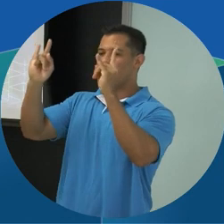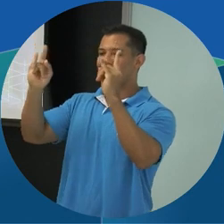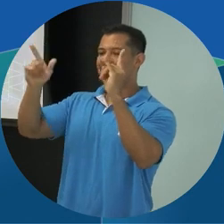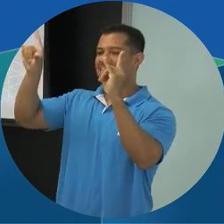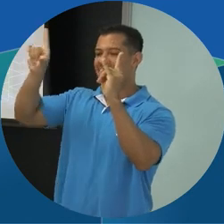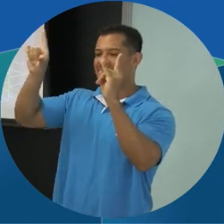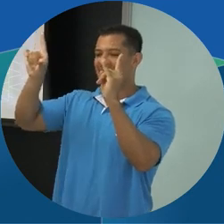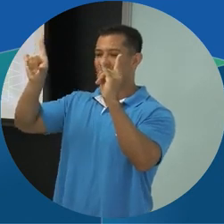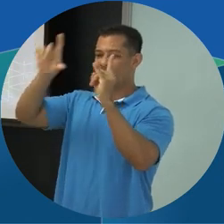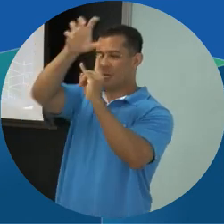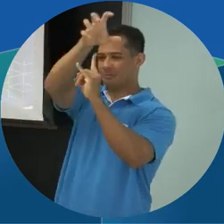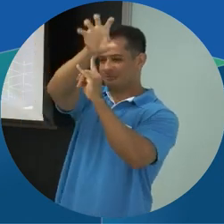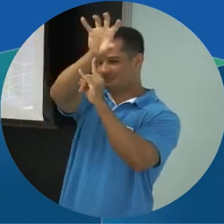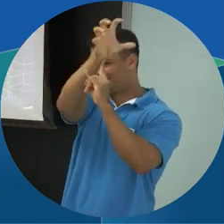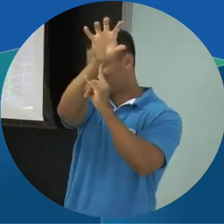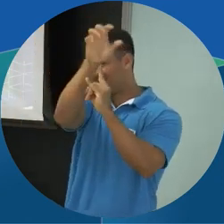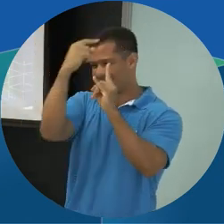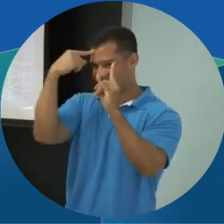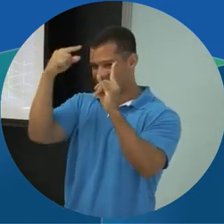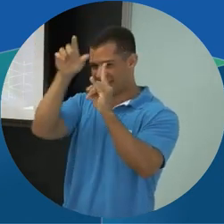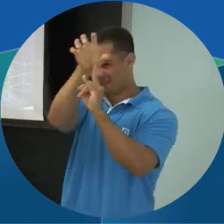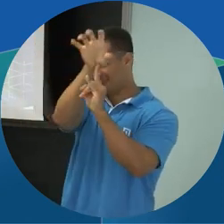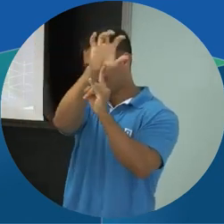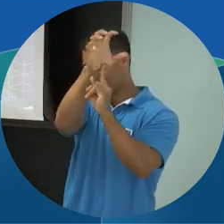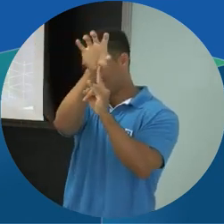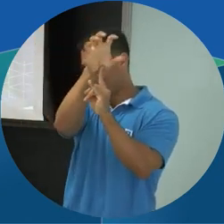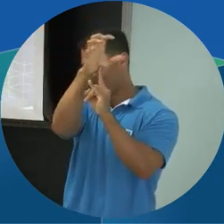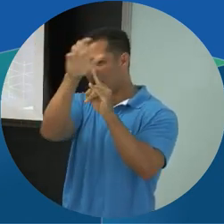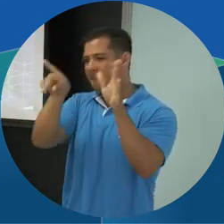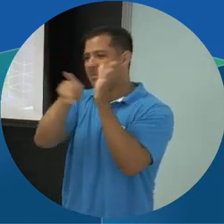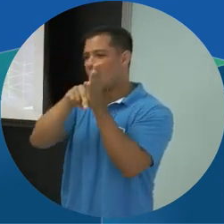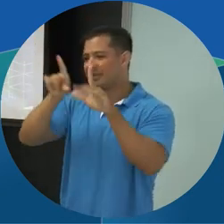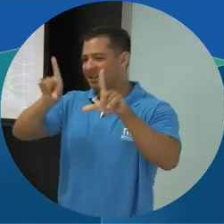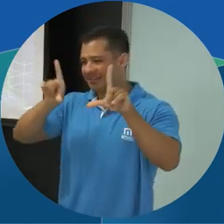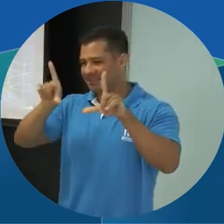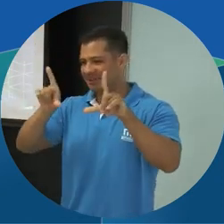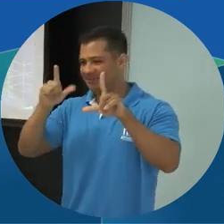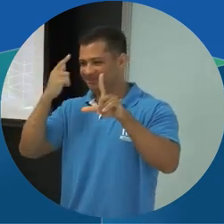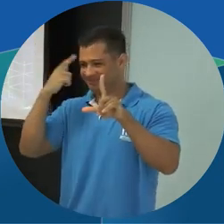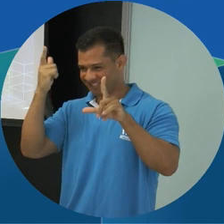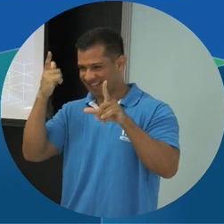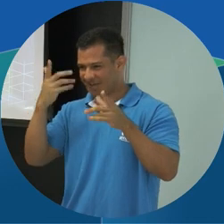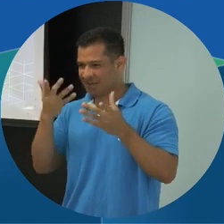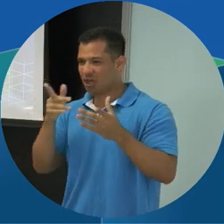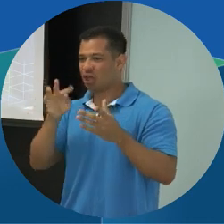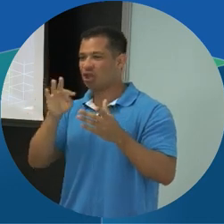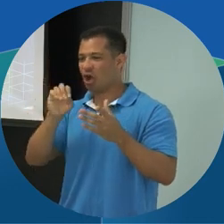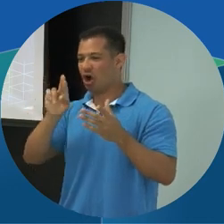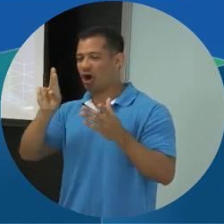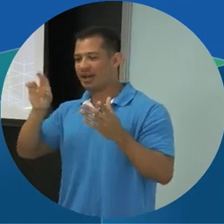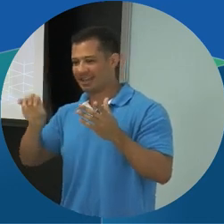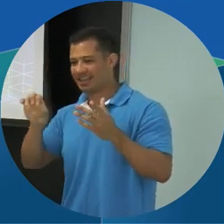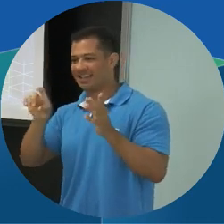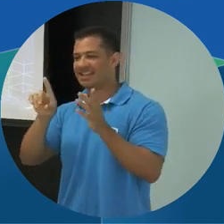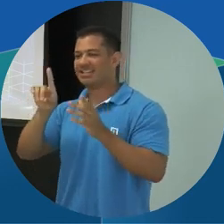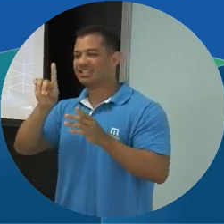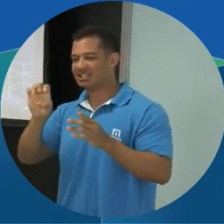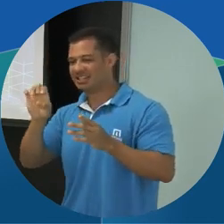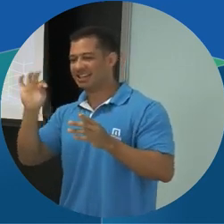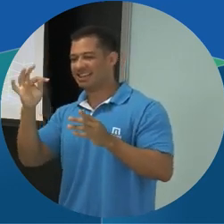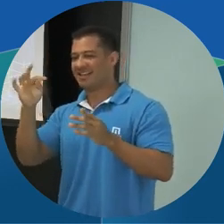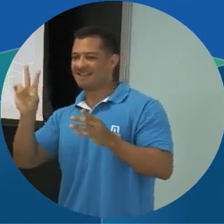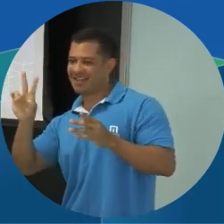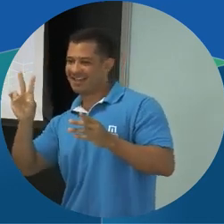agora montado no casco de uma navio-plataforma. Tem 3 ou 4 níveis de trabalho. Se não me